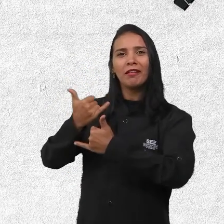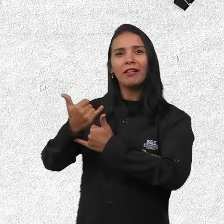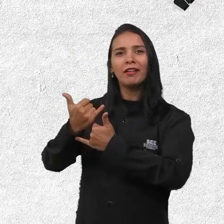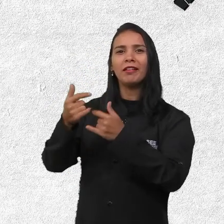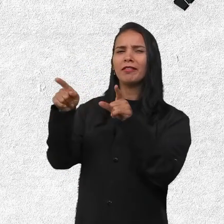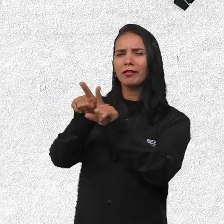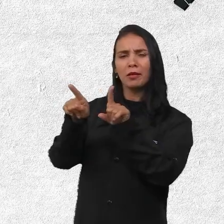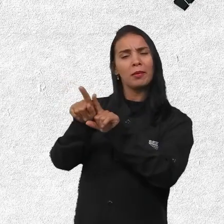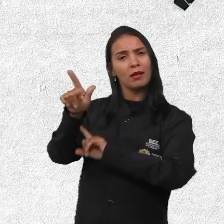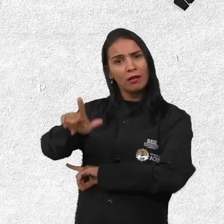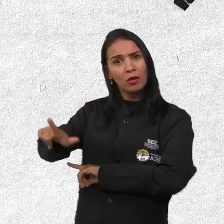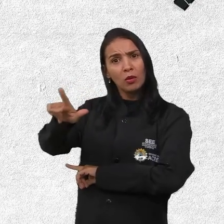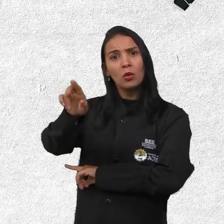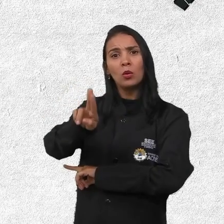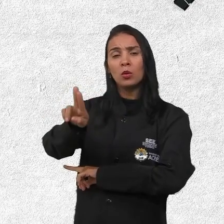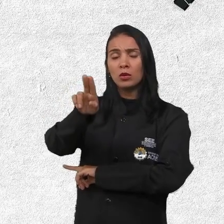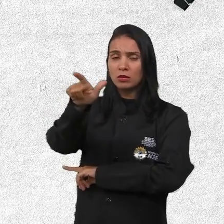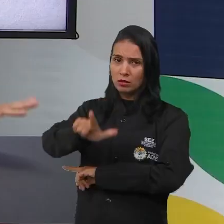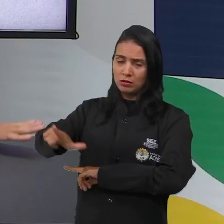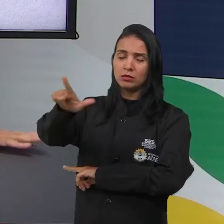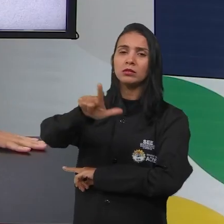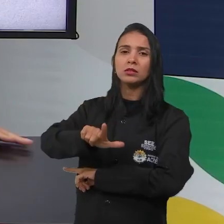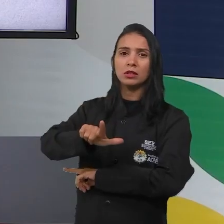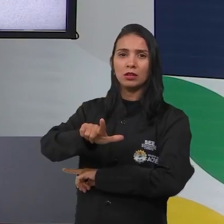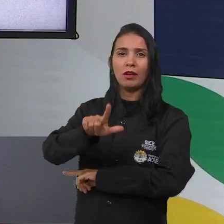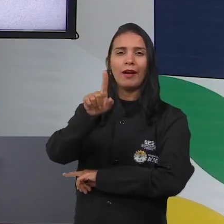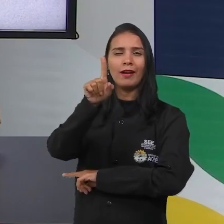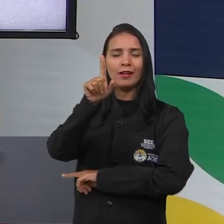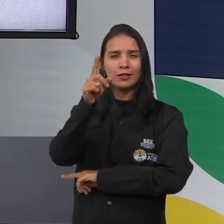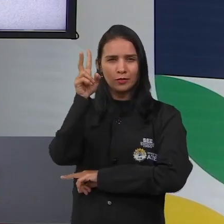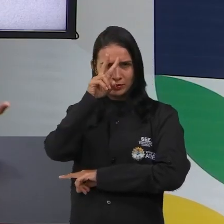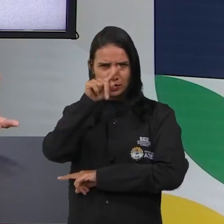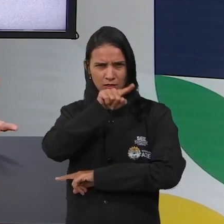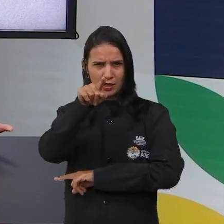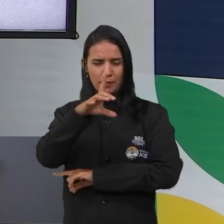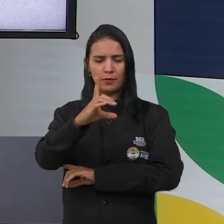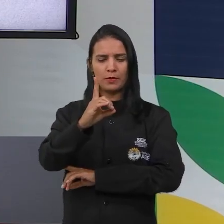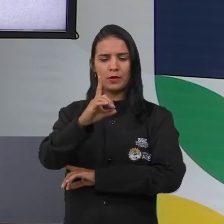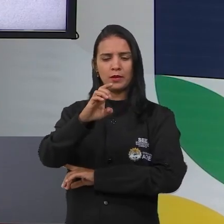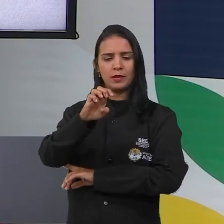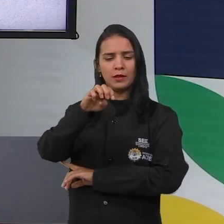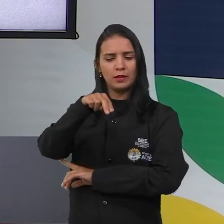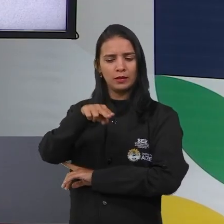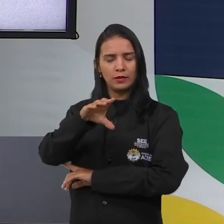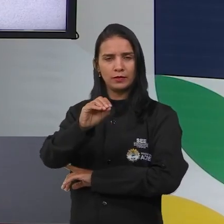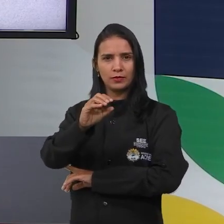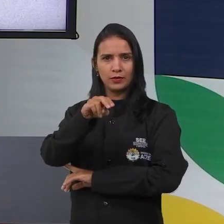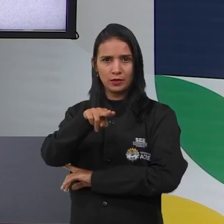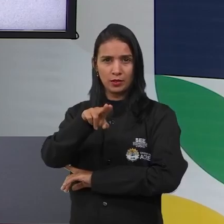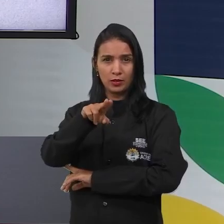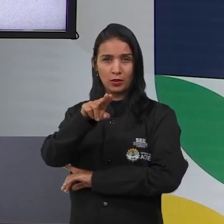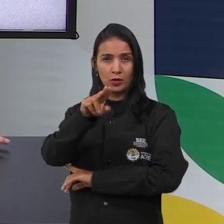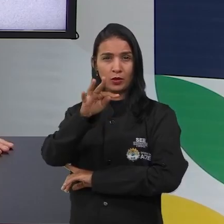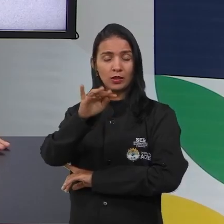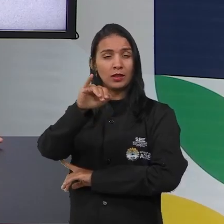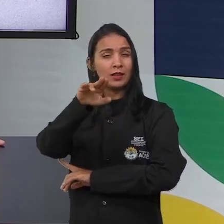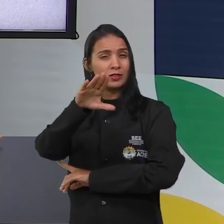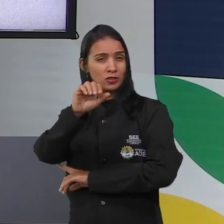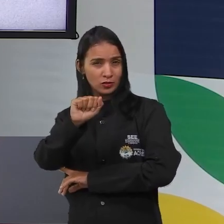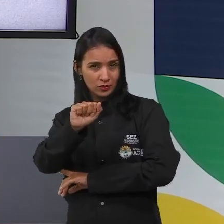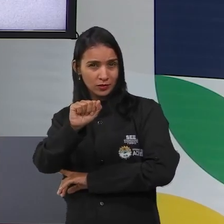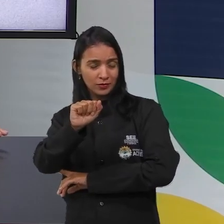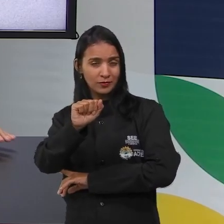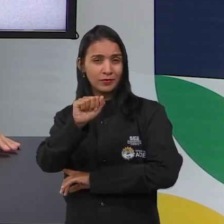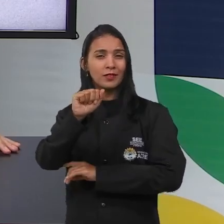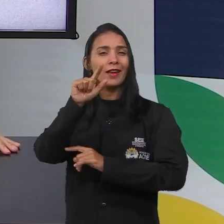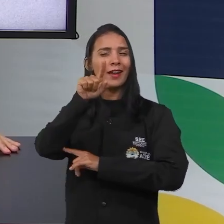literal, como se fosse de uma forma denotativa. Vocês lembram do que significa a palavra denotação? É quando você